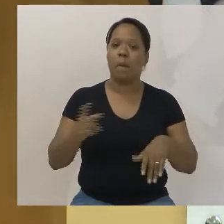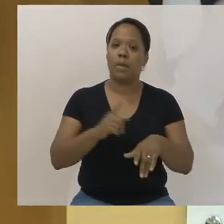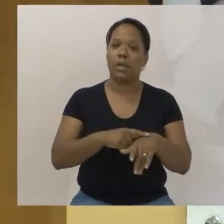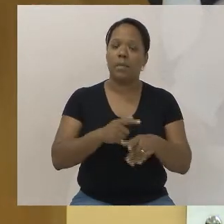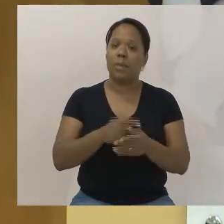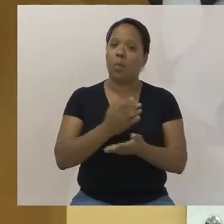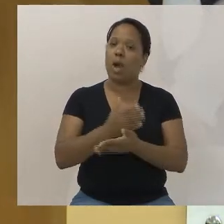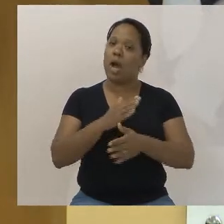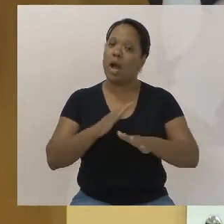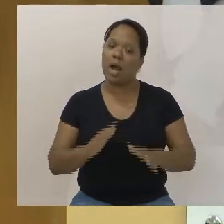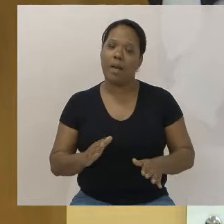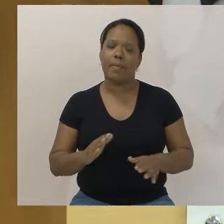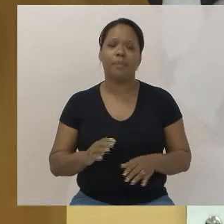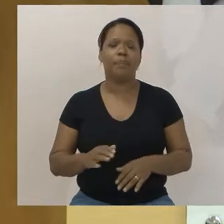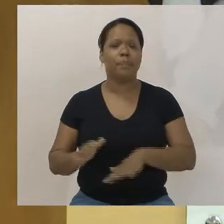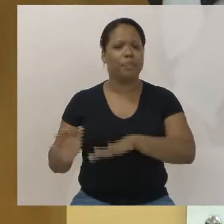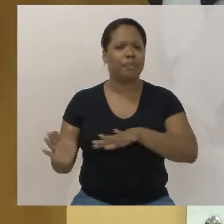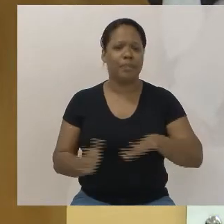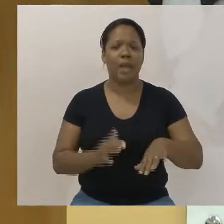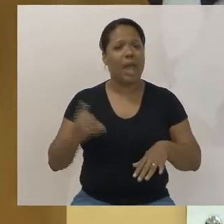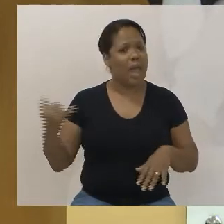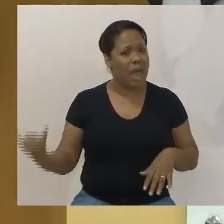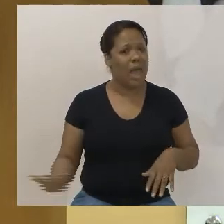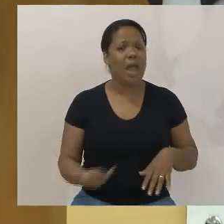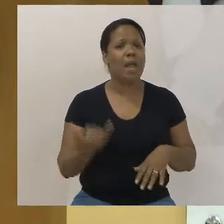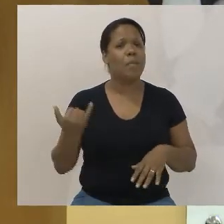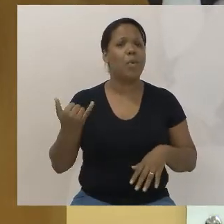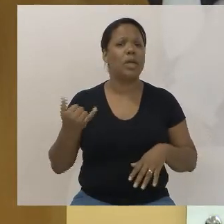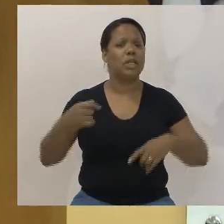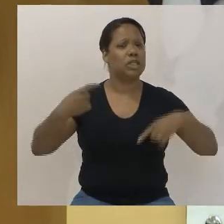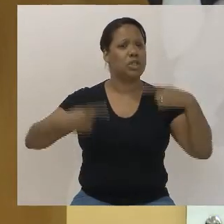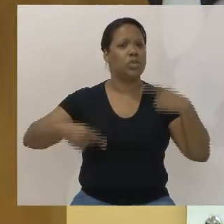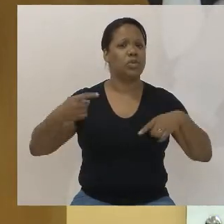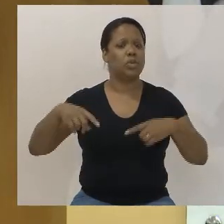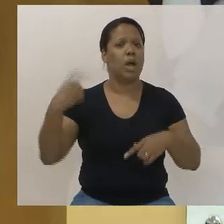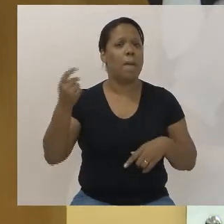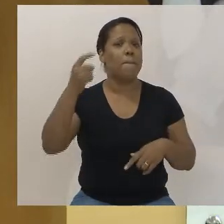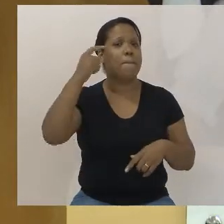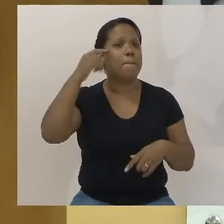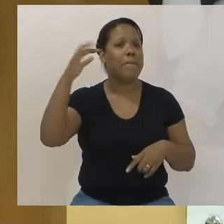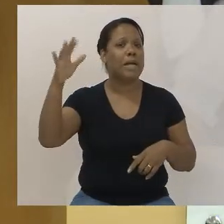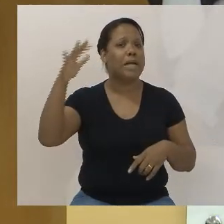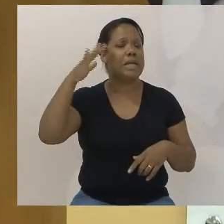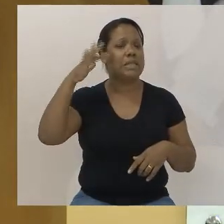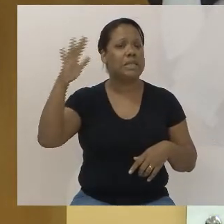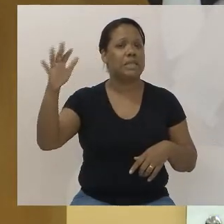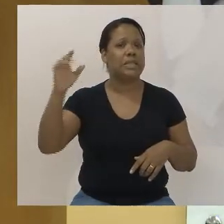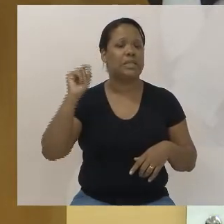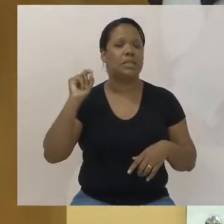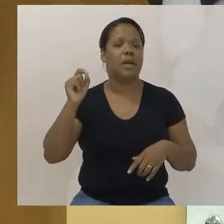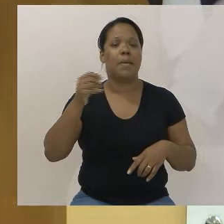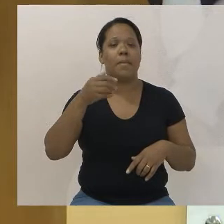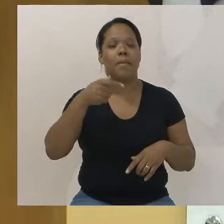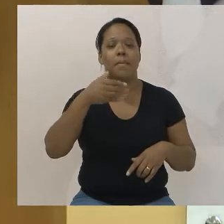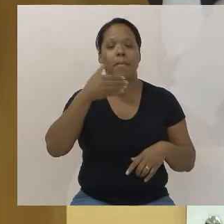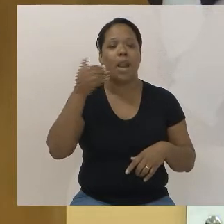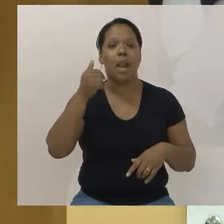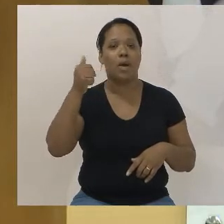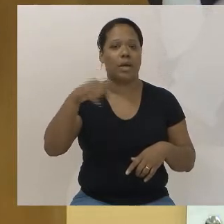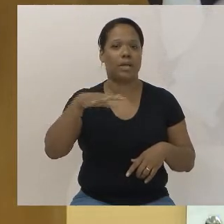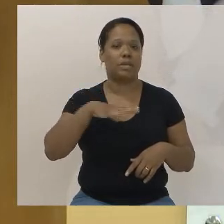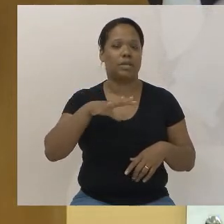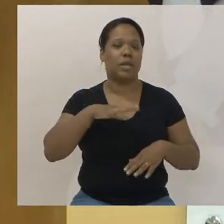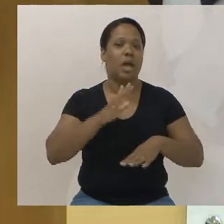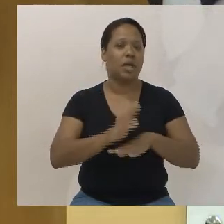importante essa discussão aqui nem todos os vereadores têm uma reflexão do que é nerd discutindo aqui o melhoramento na nossa cidade